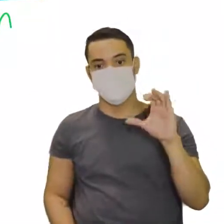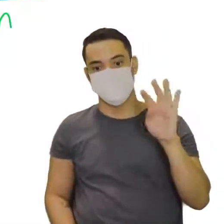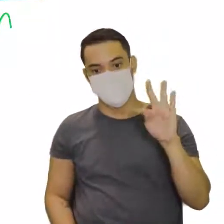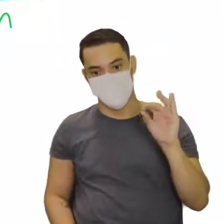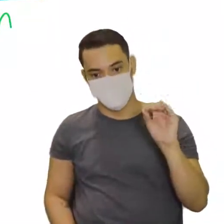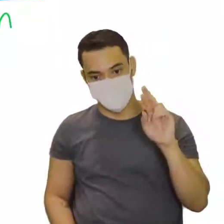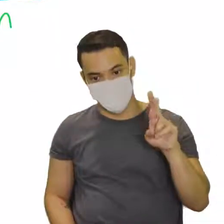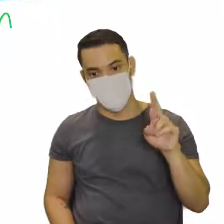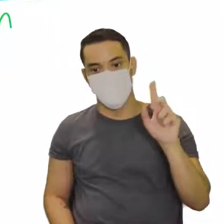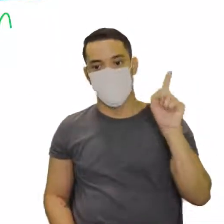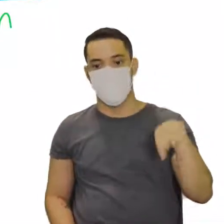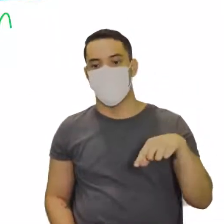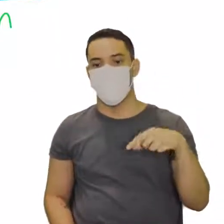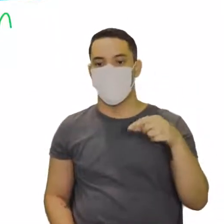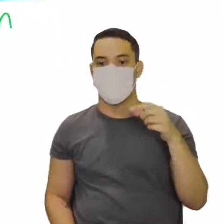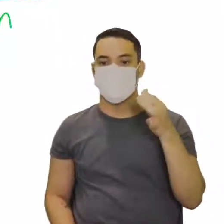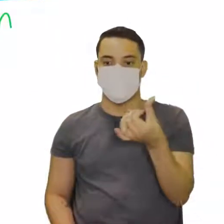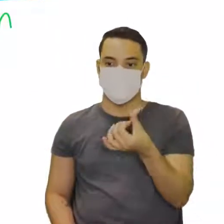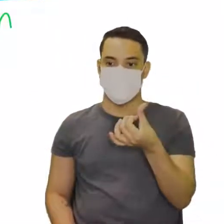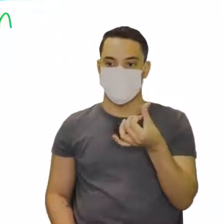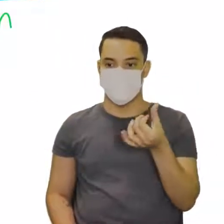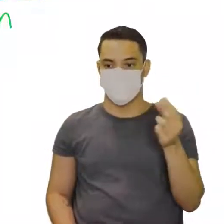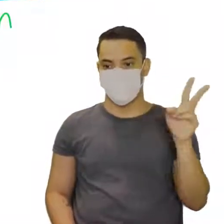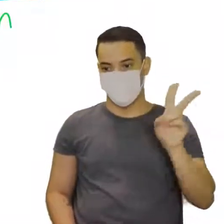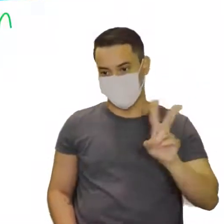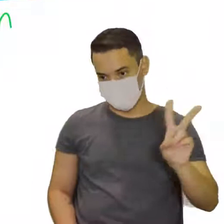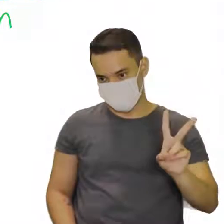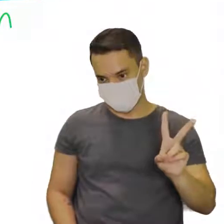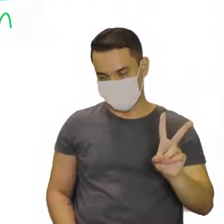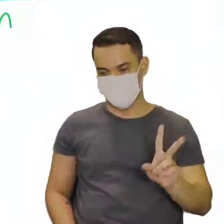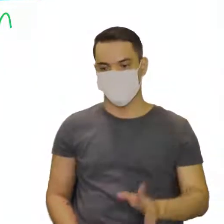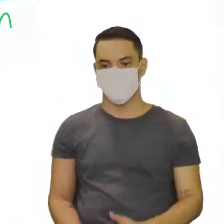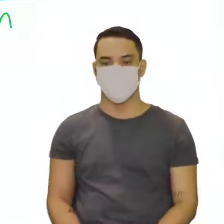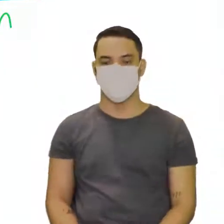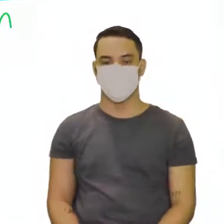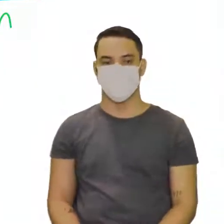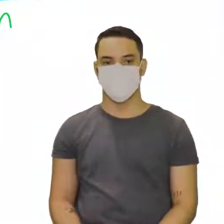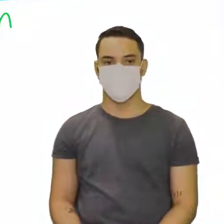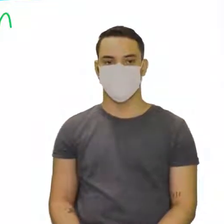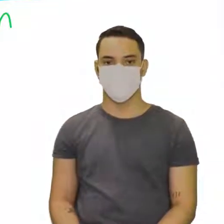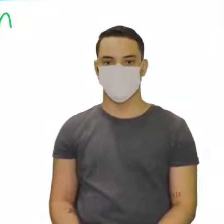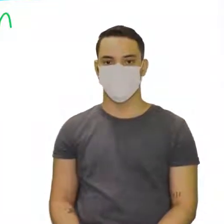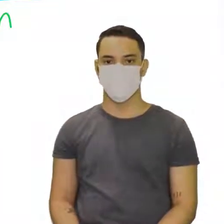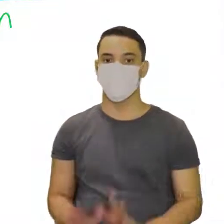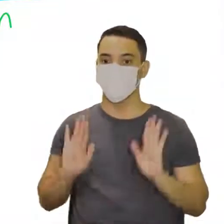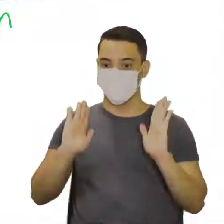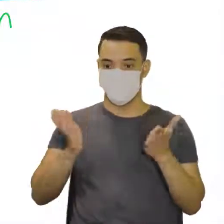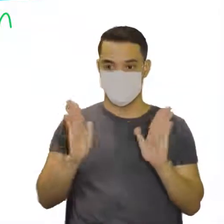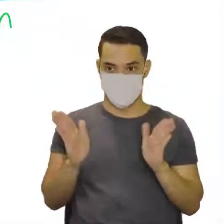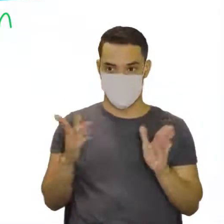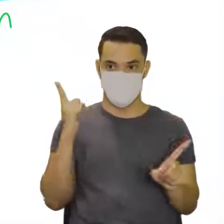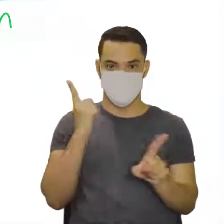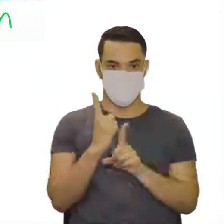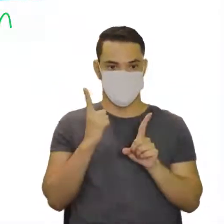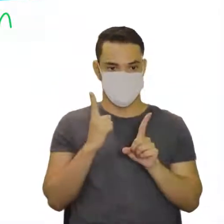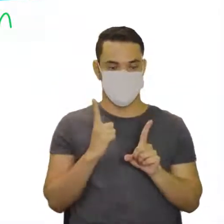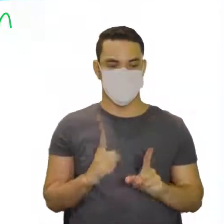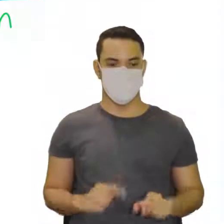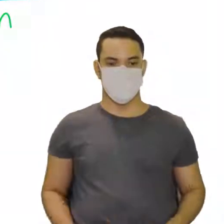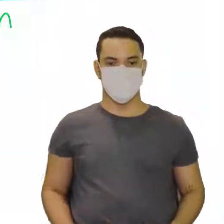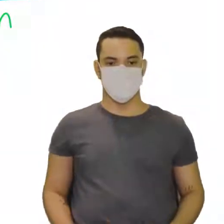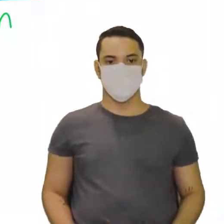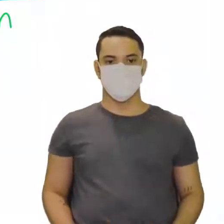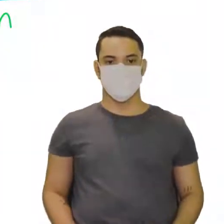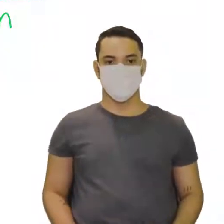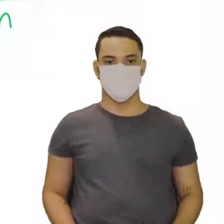e o receptor com a força contra-eletromotriz de 6 volts. Então, identificamos